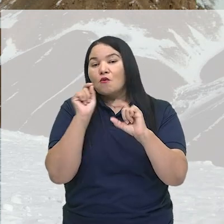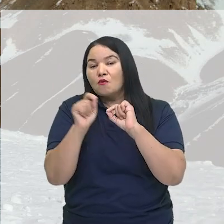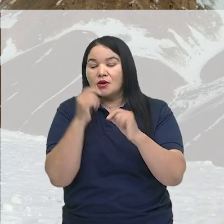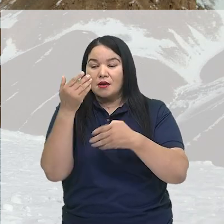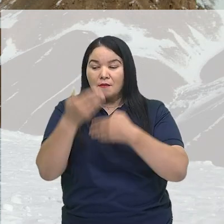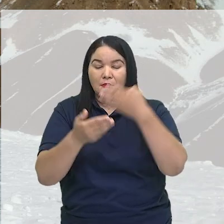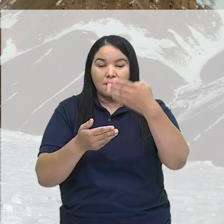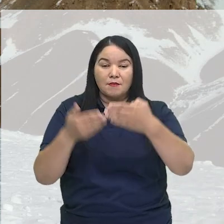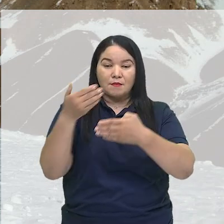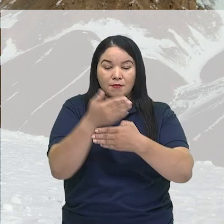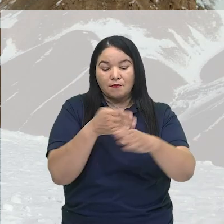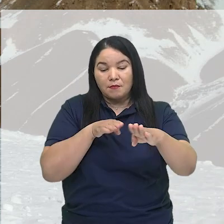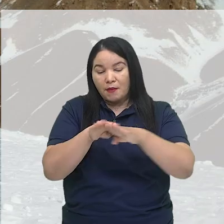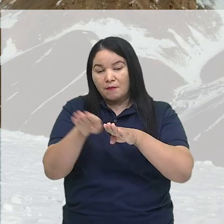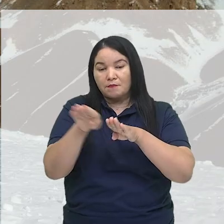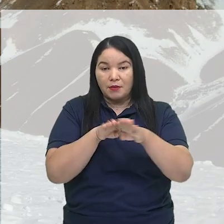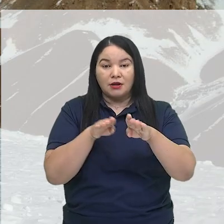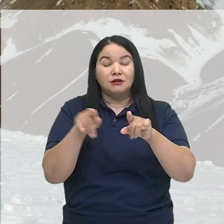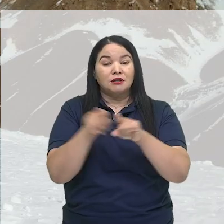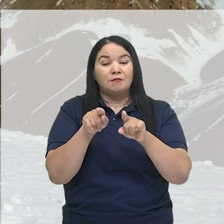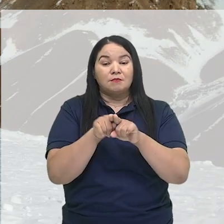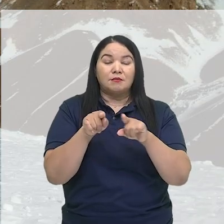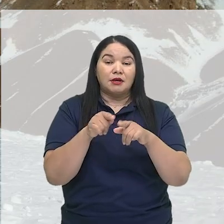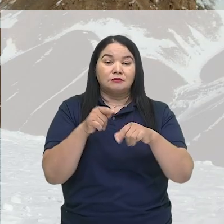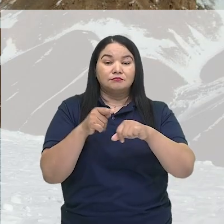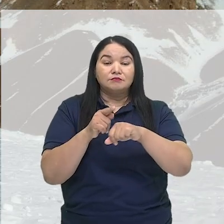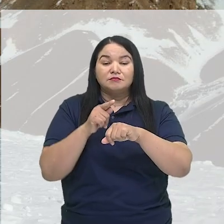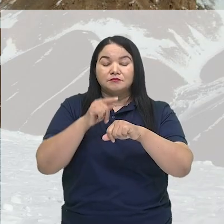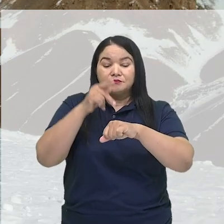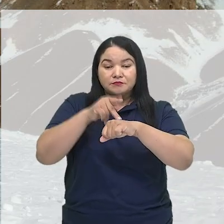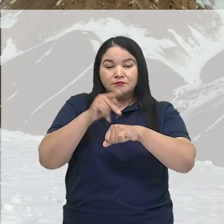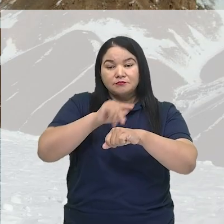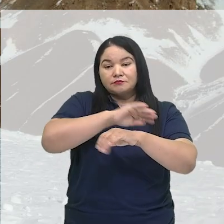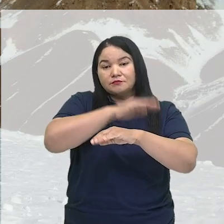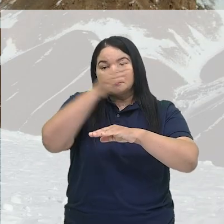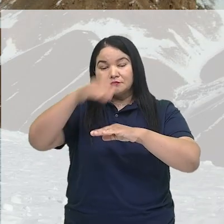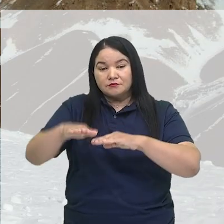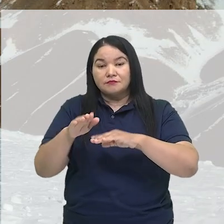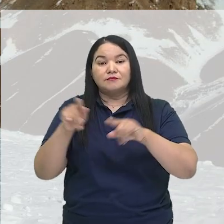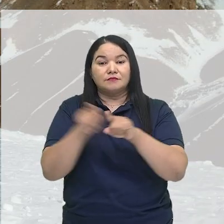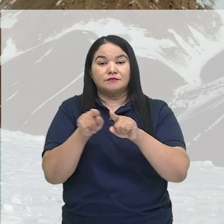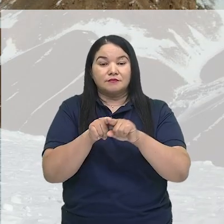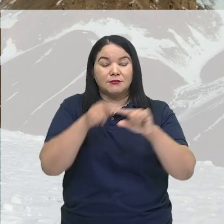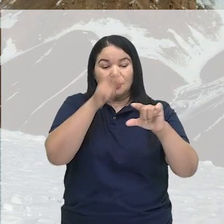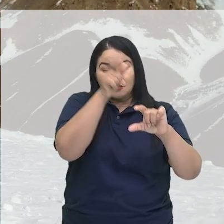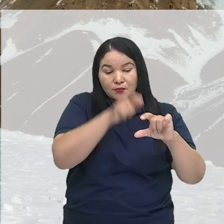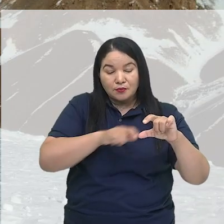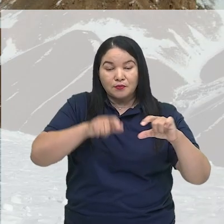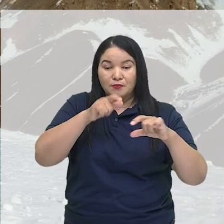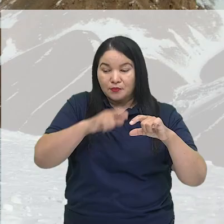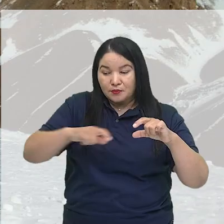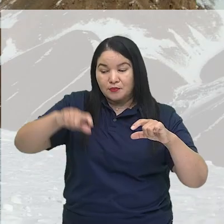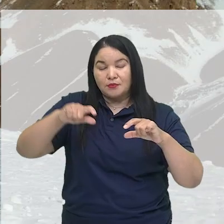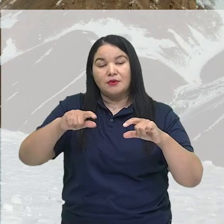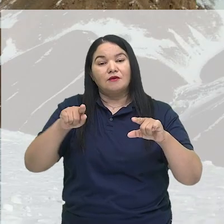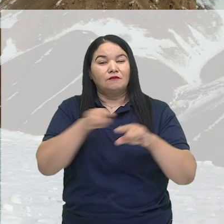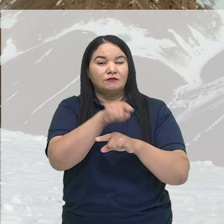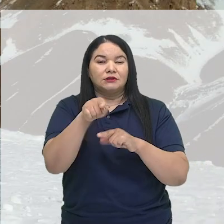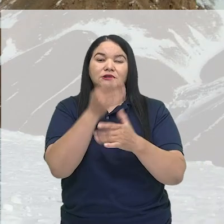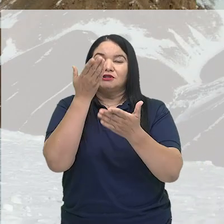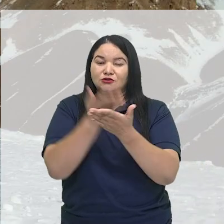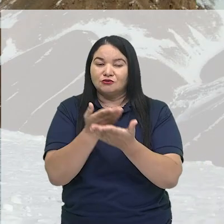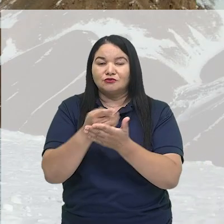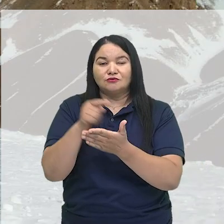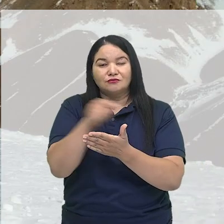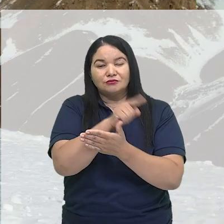placas tectônicas, a crosta terrestre, né, da litosfera que você já estudou, né, que você